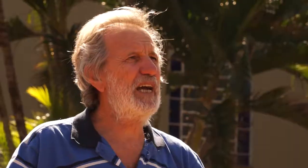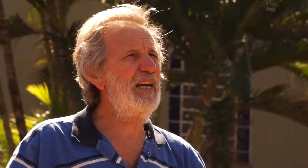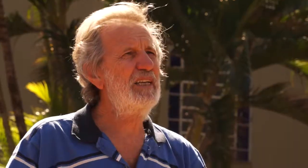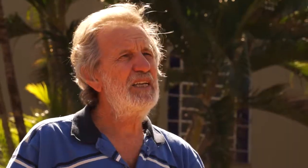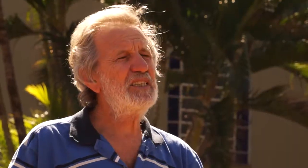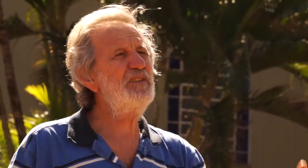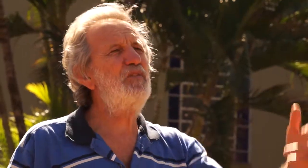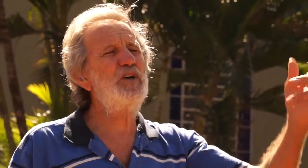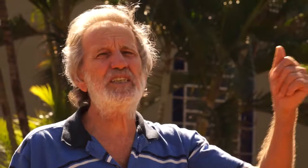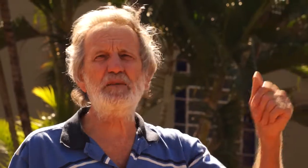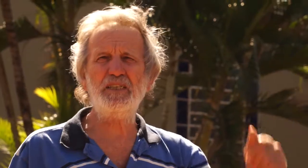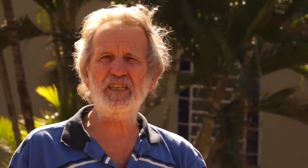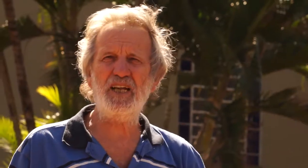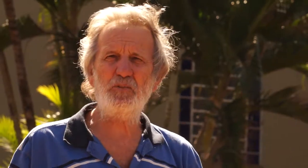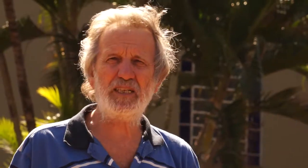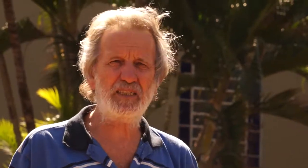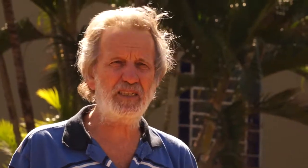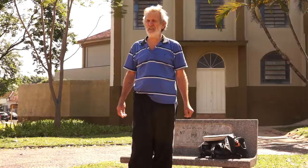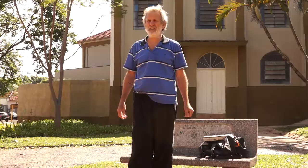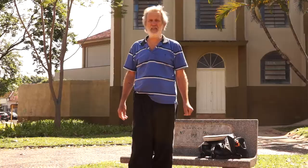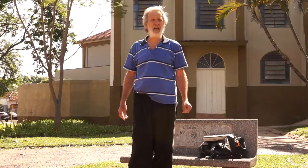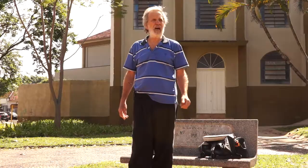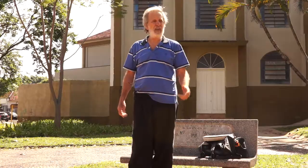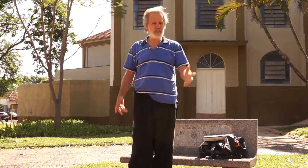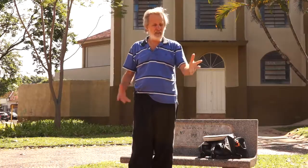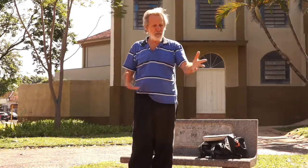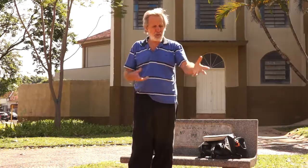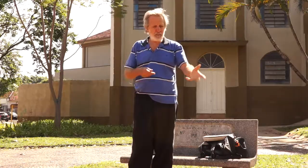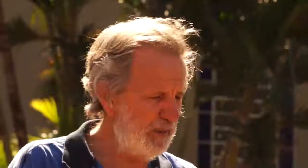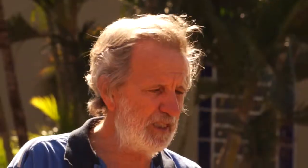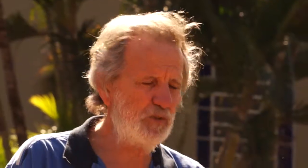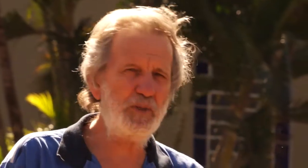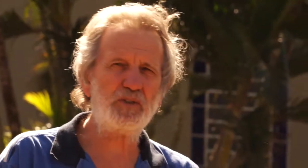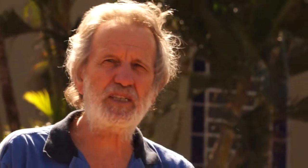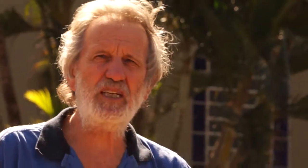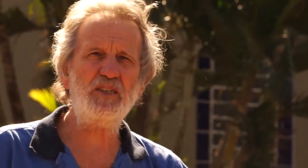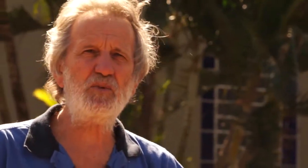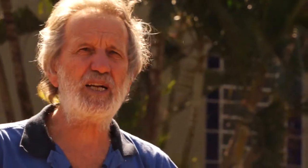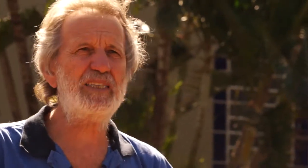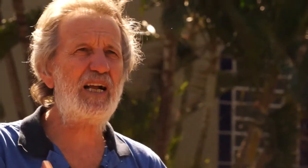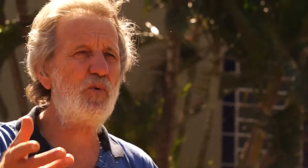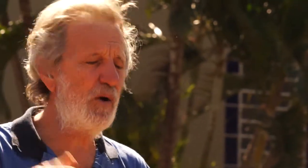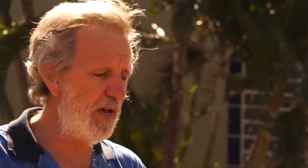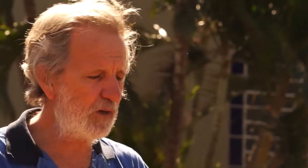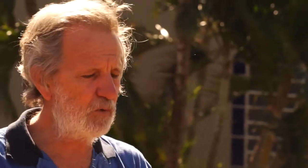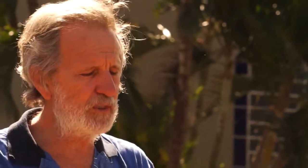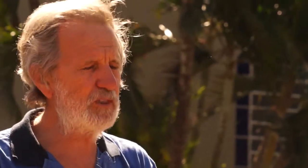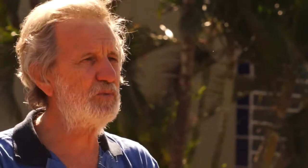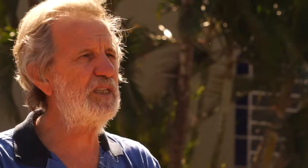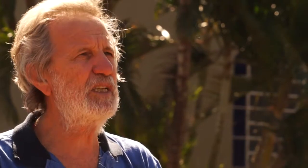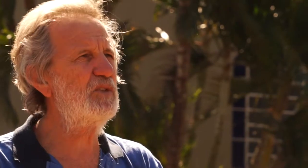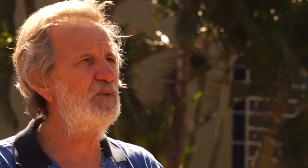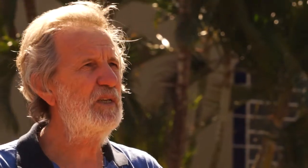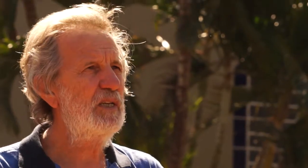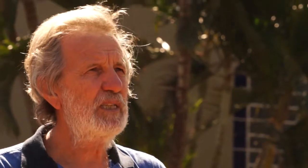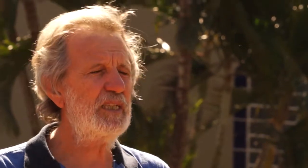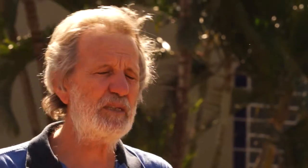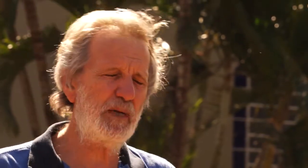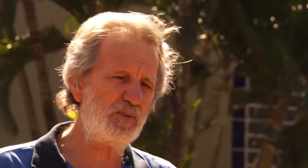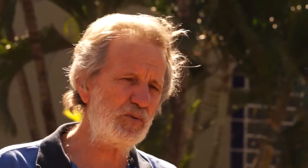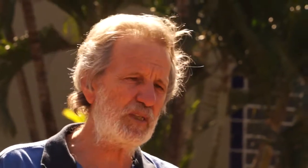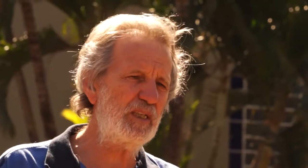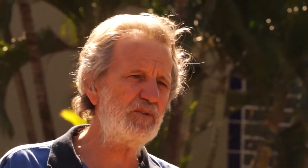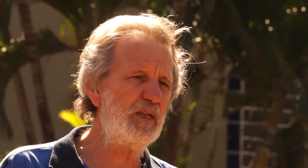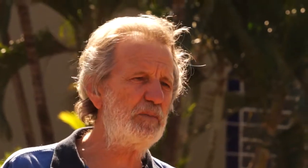começa a chorar, se foi sem me ensinar o bastante. Assim vou capinando o meu zeito, cada qual é a conta de um terço,